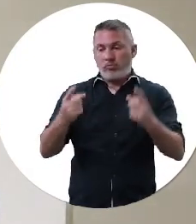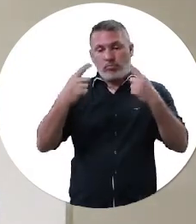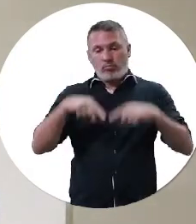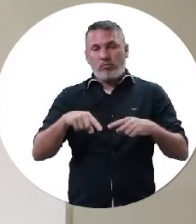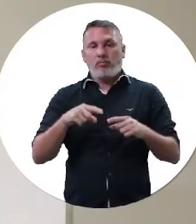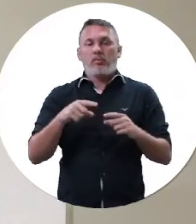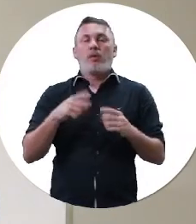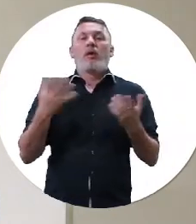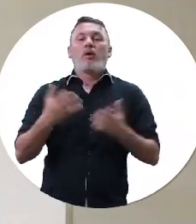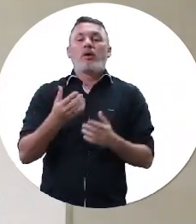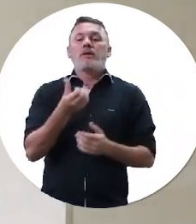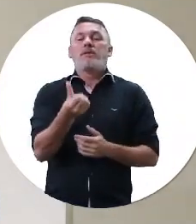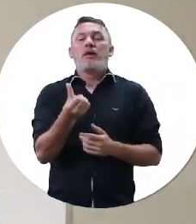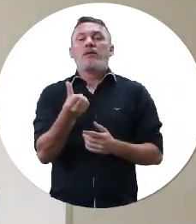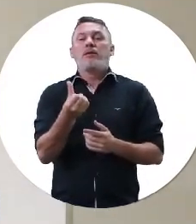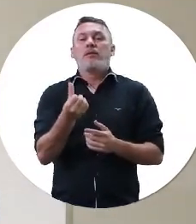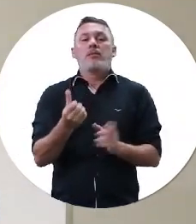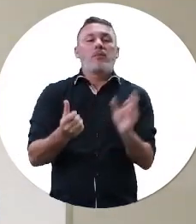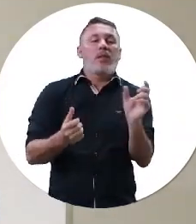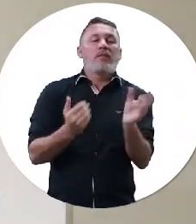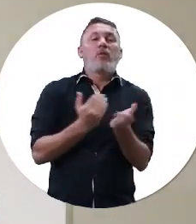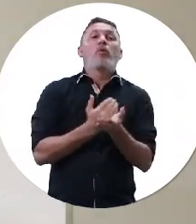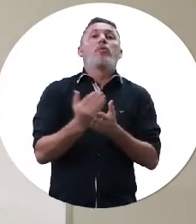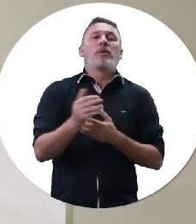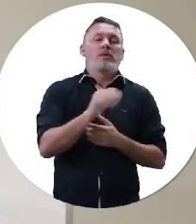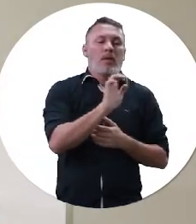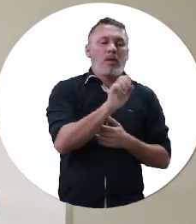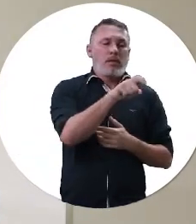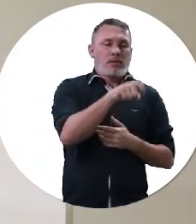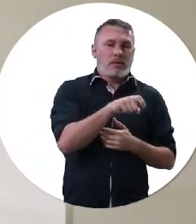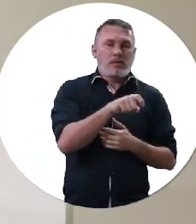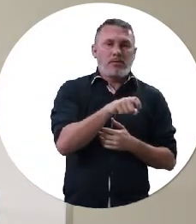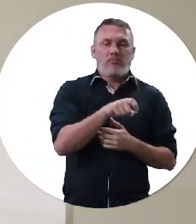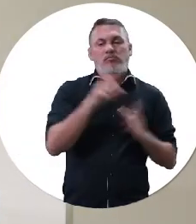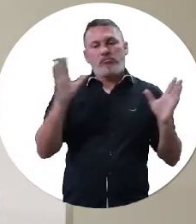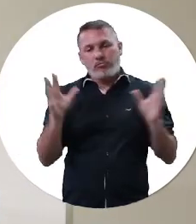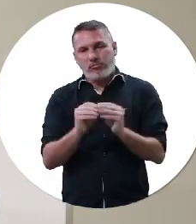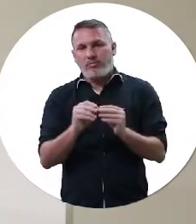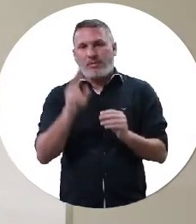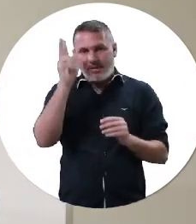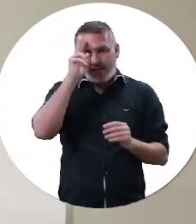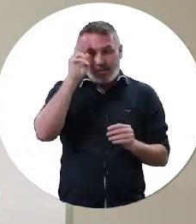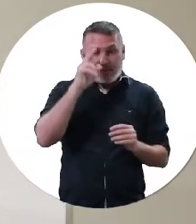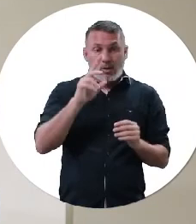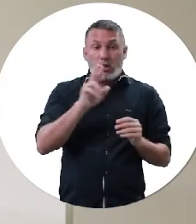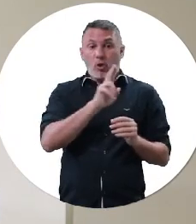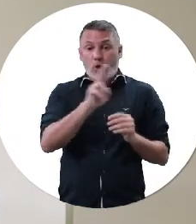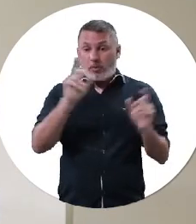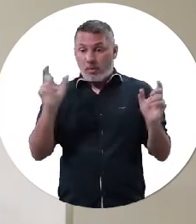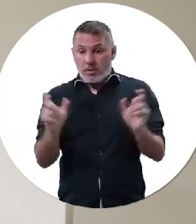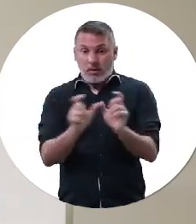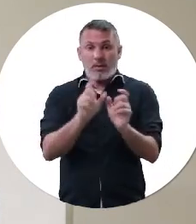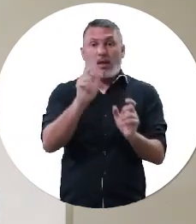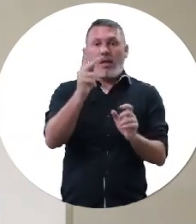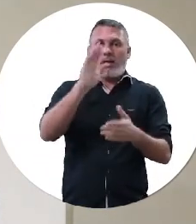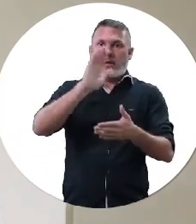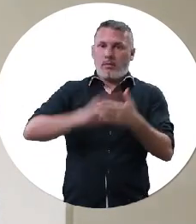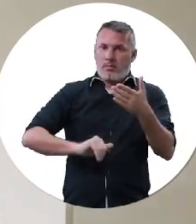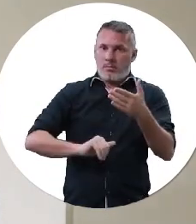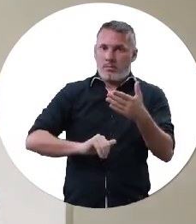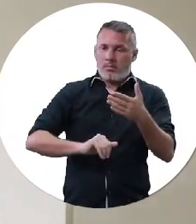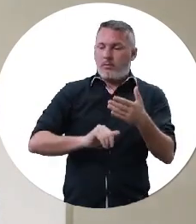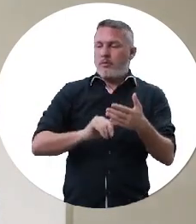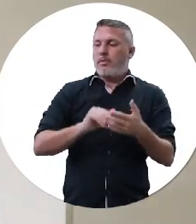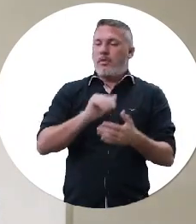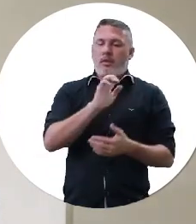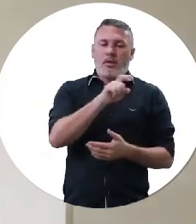Agora, prefixo de 6 carbonos. Ex. Juntando os nomes, o H some. Lembrando desse detalhe, hein?